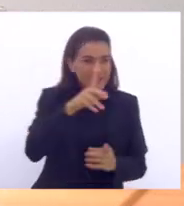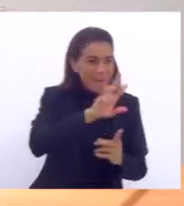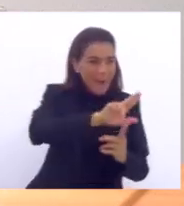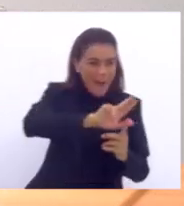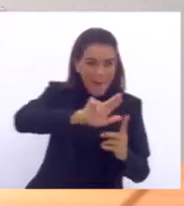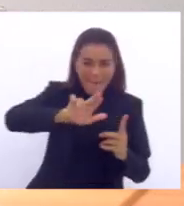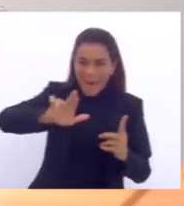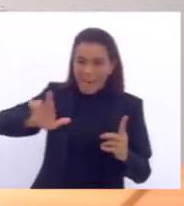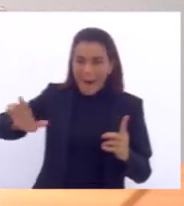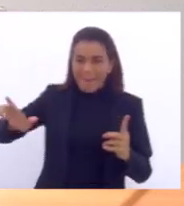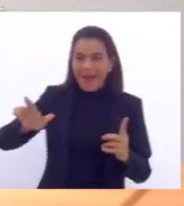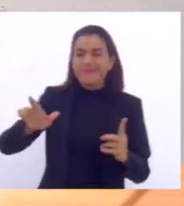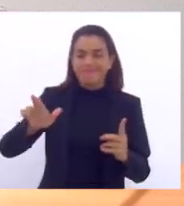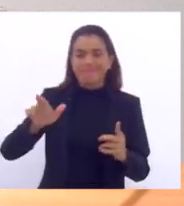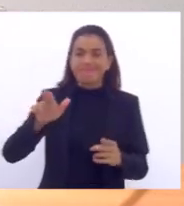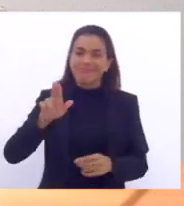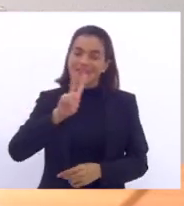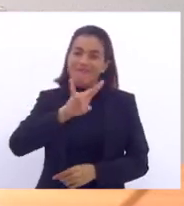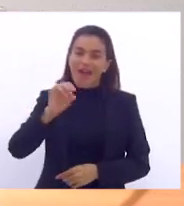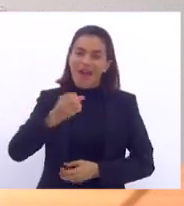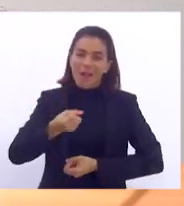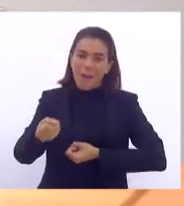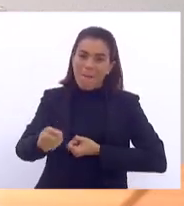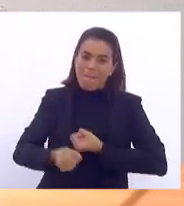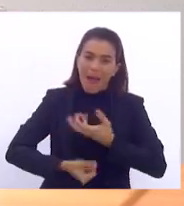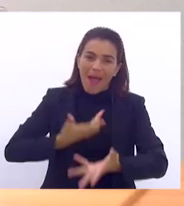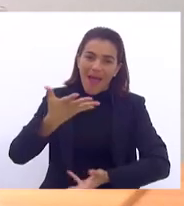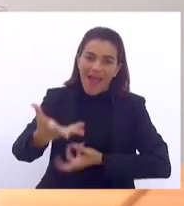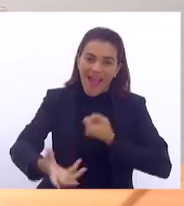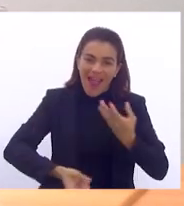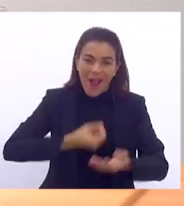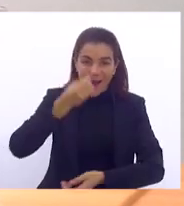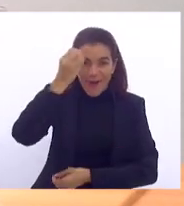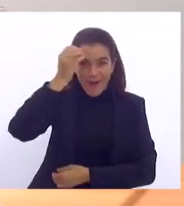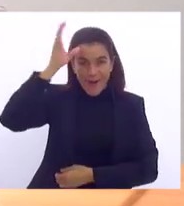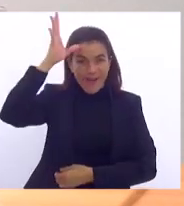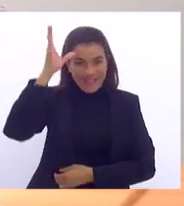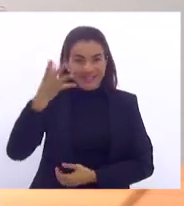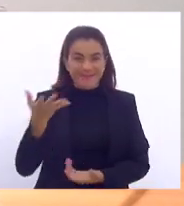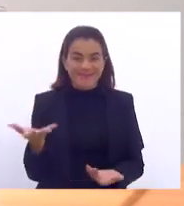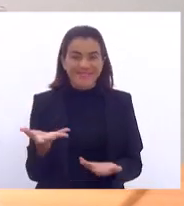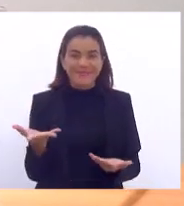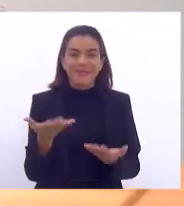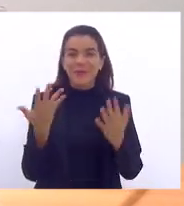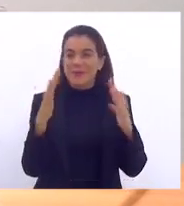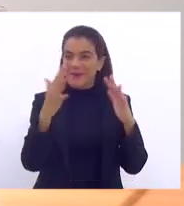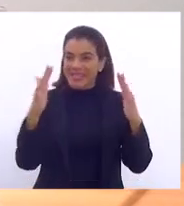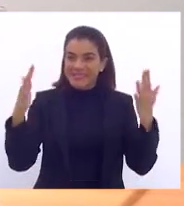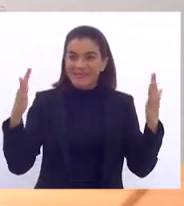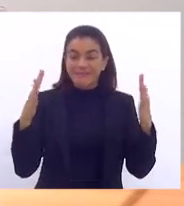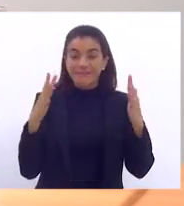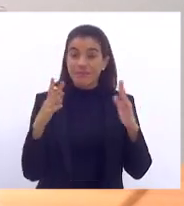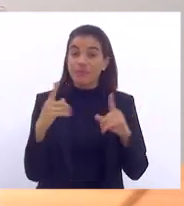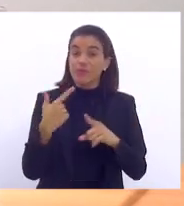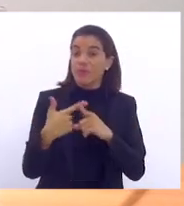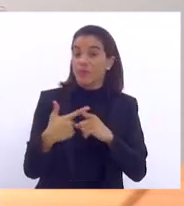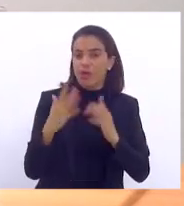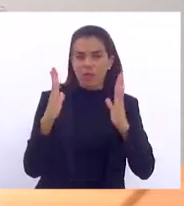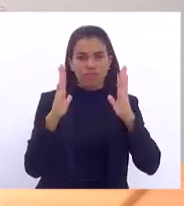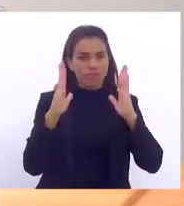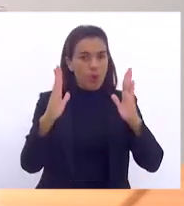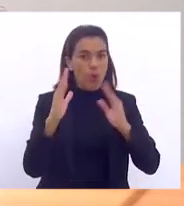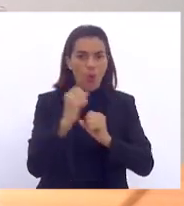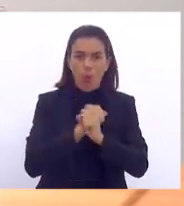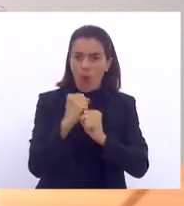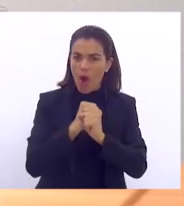irão aqui explanar os seus conhecimentos desejar a todos sucesso parabenizar a casa porque foi um ano rico realmente